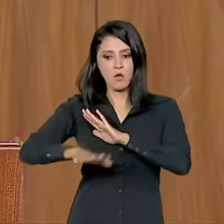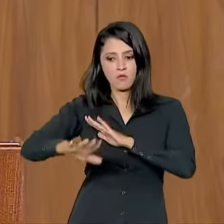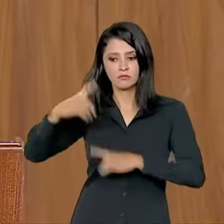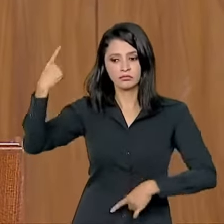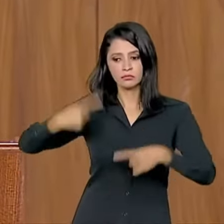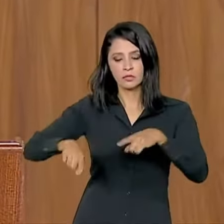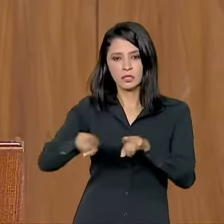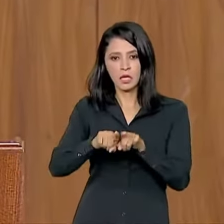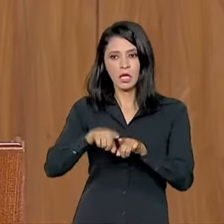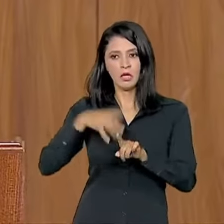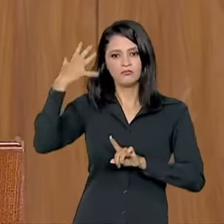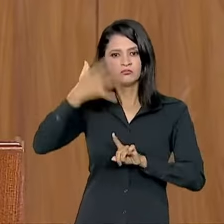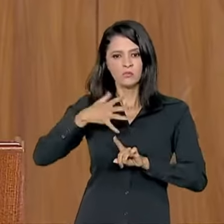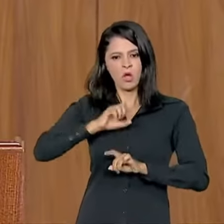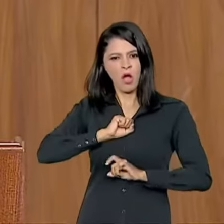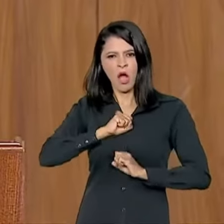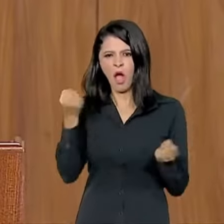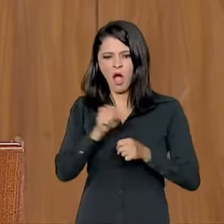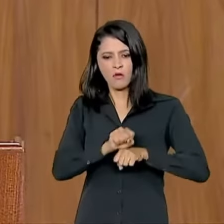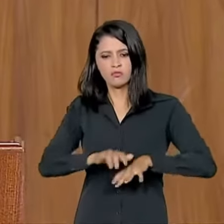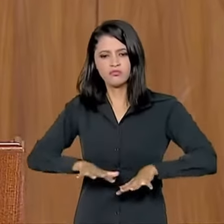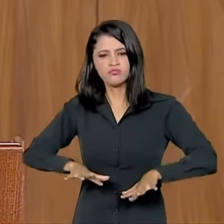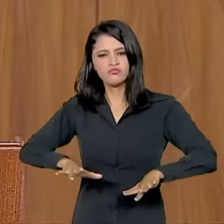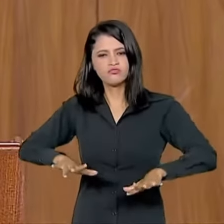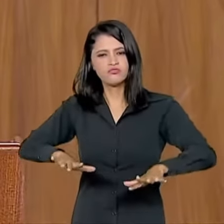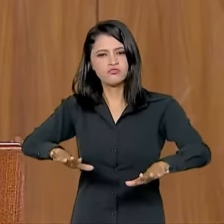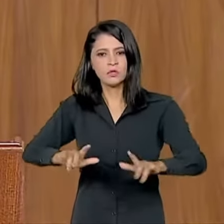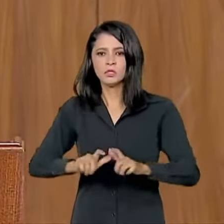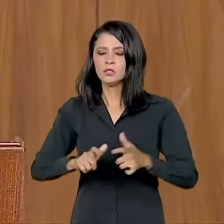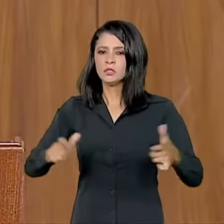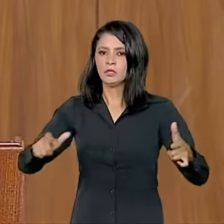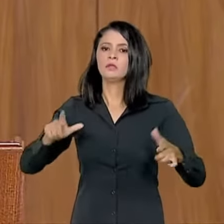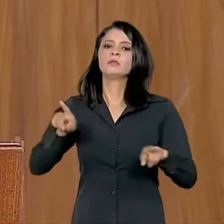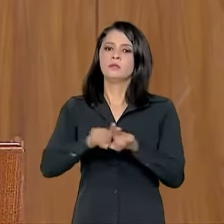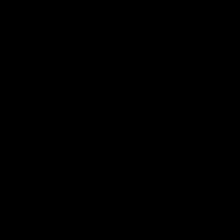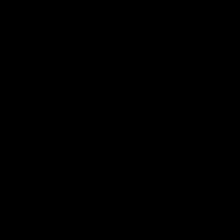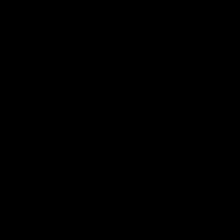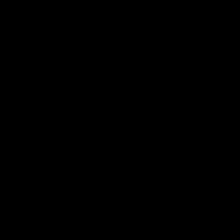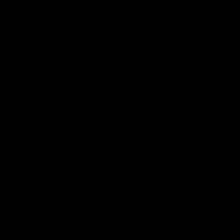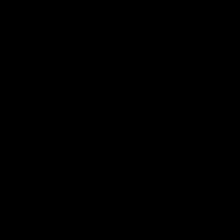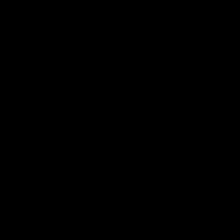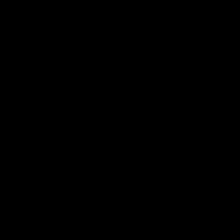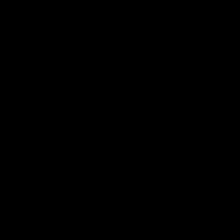a disseminação do discurso de ódio é crescente e preocupante.